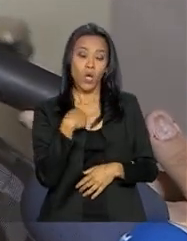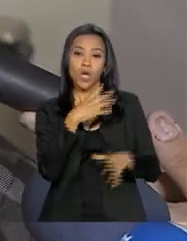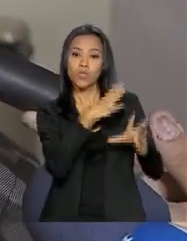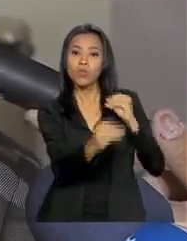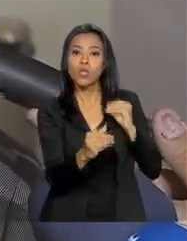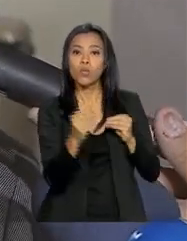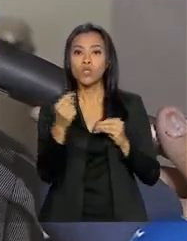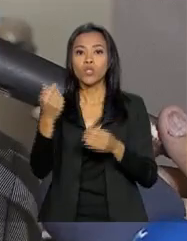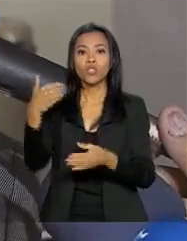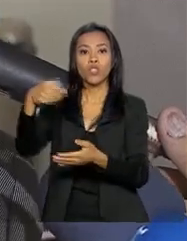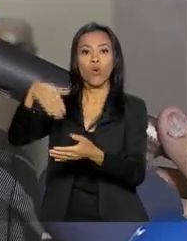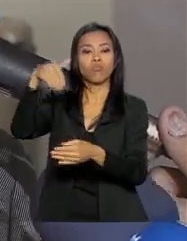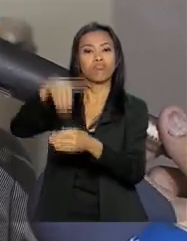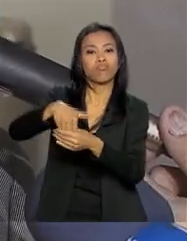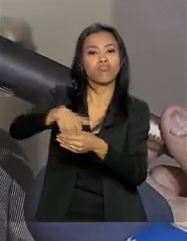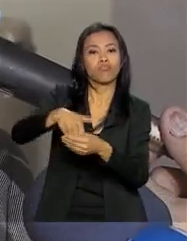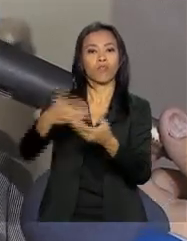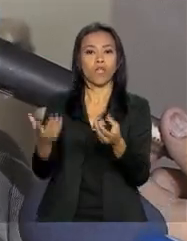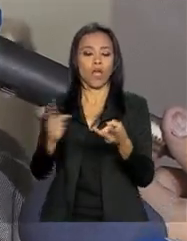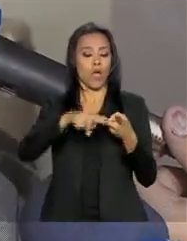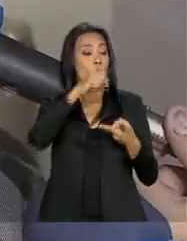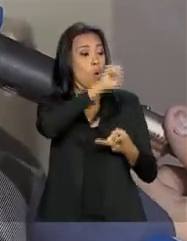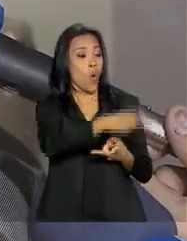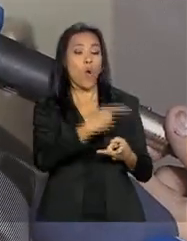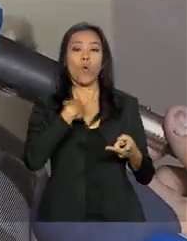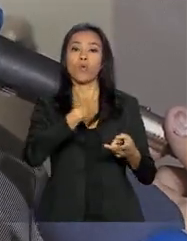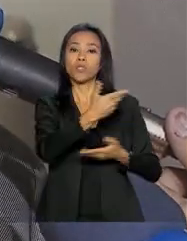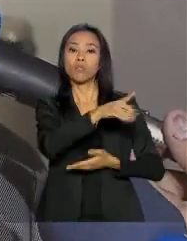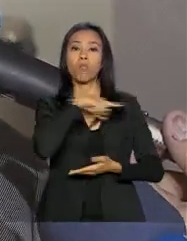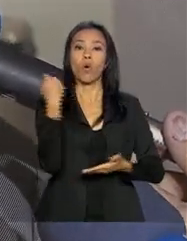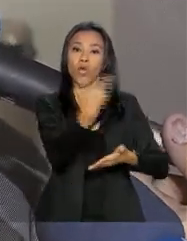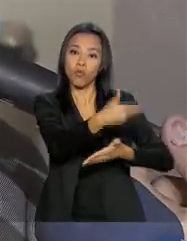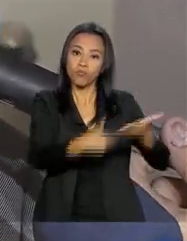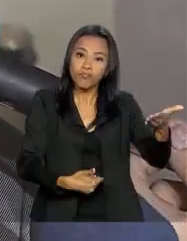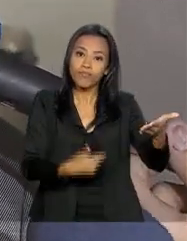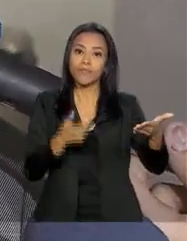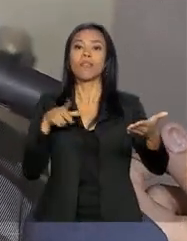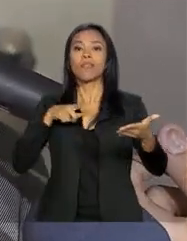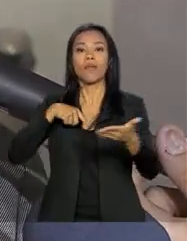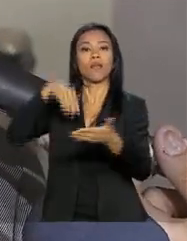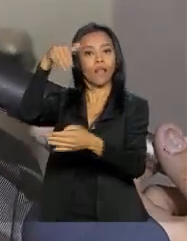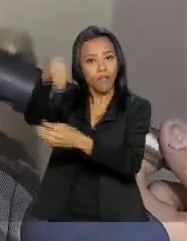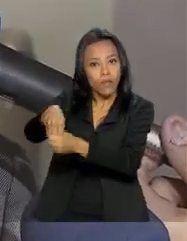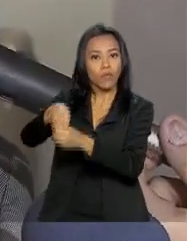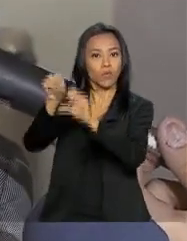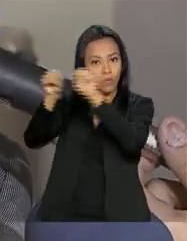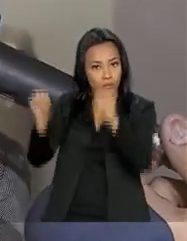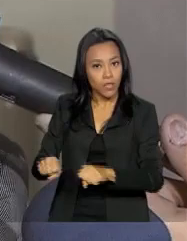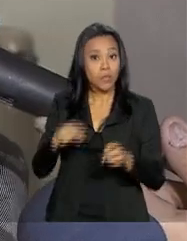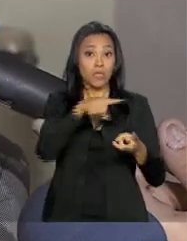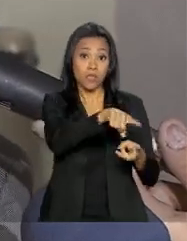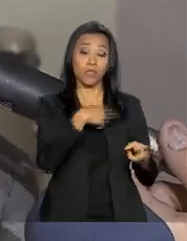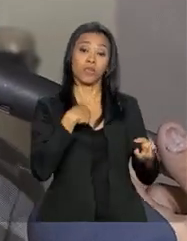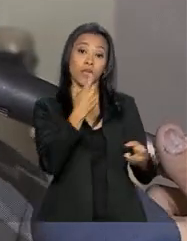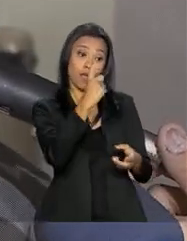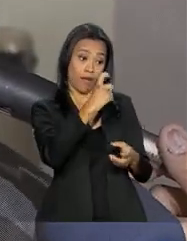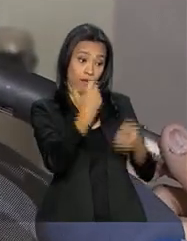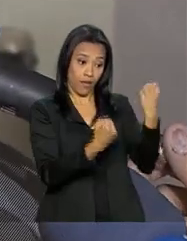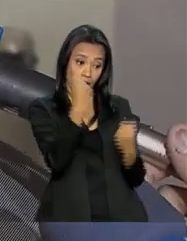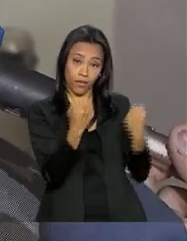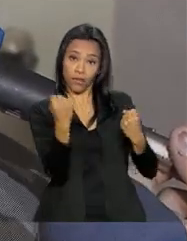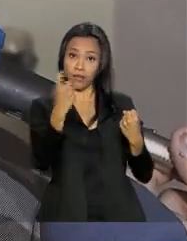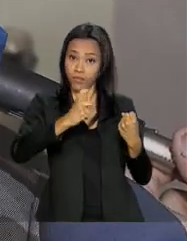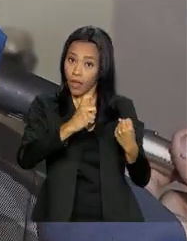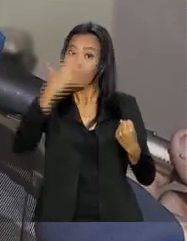saber se um desaparecido você tem um atestado de óbito a gente vai saber se um outro tirou o cnh carteira nacional de habilitação você